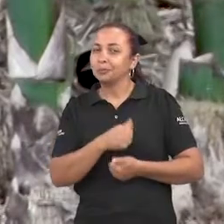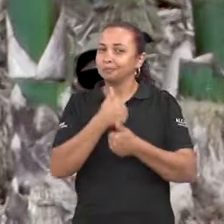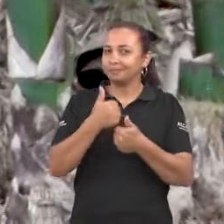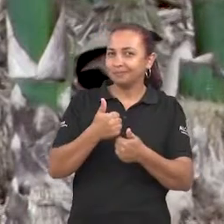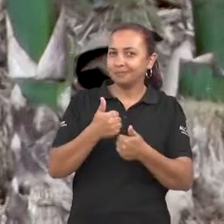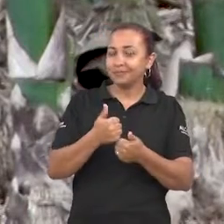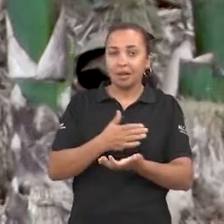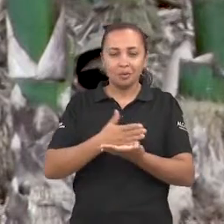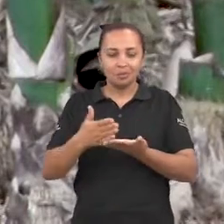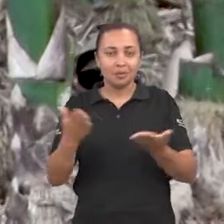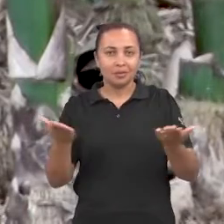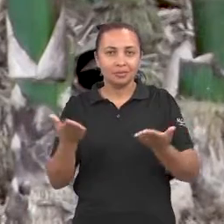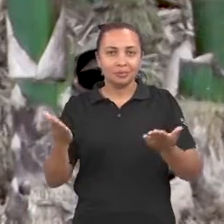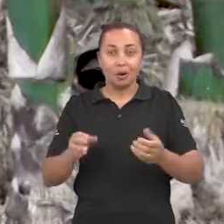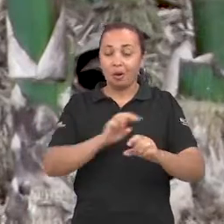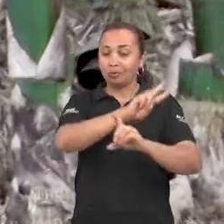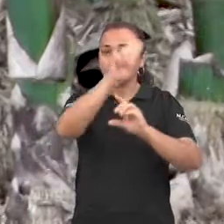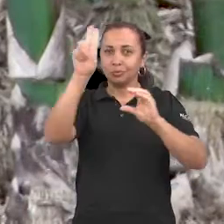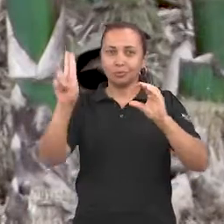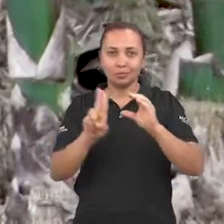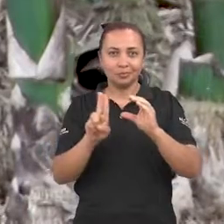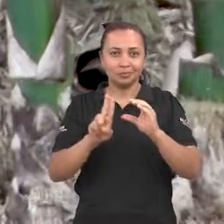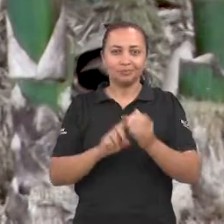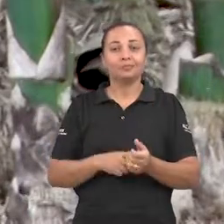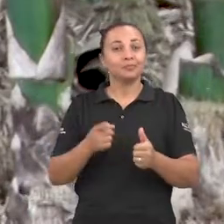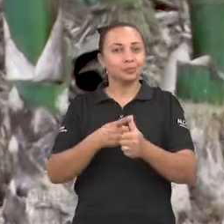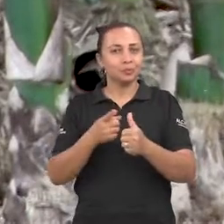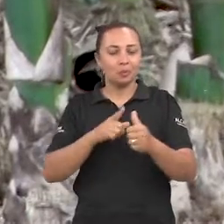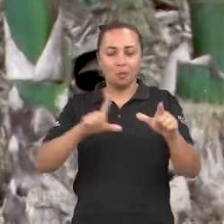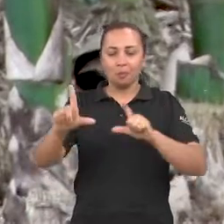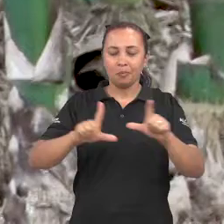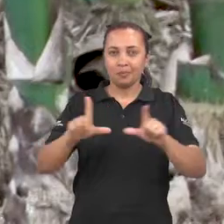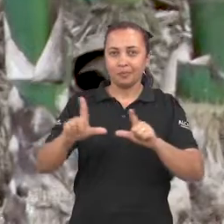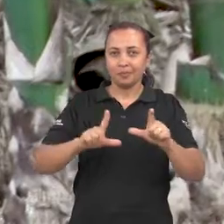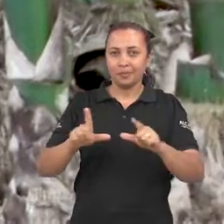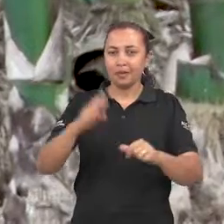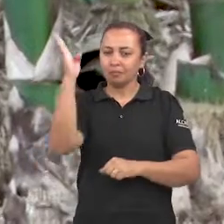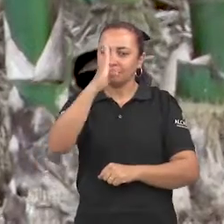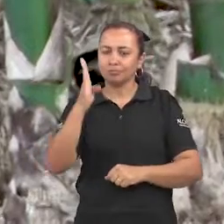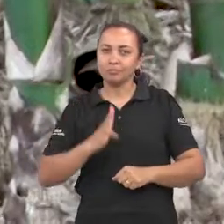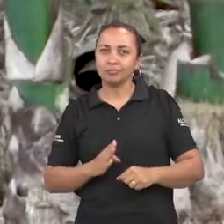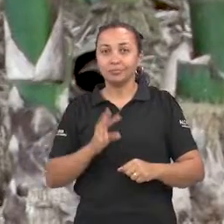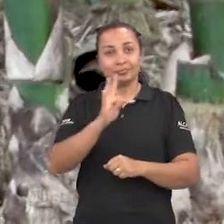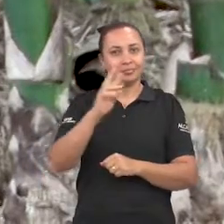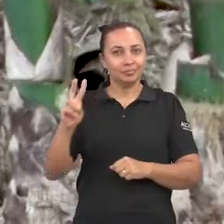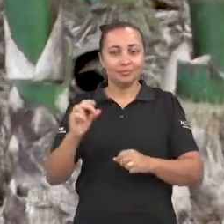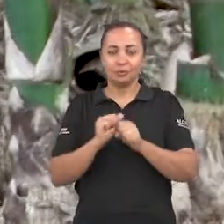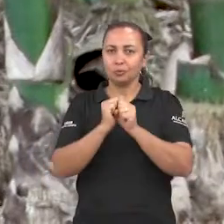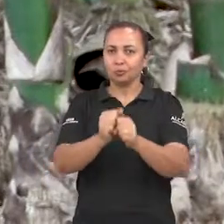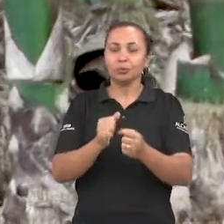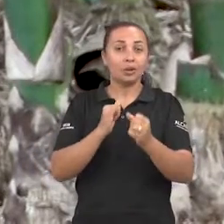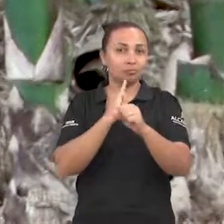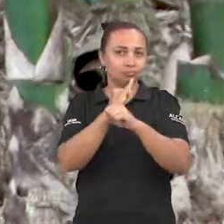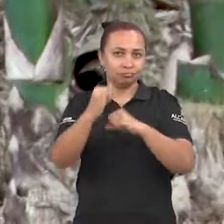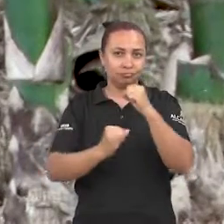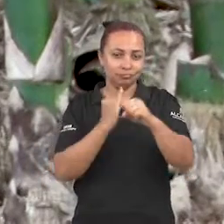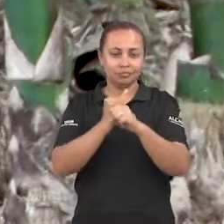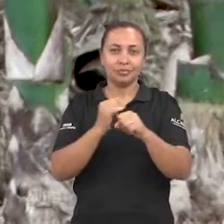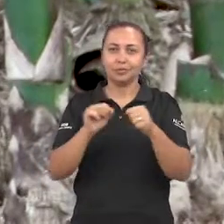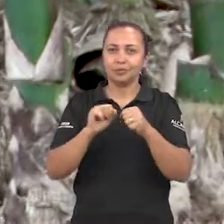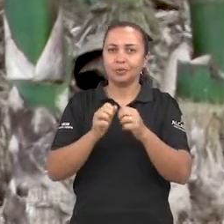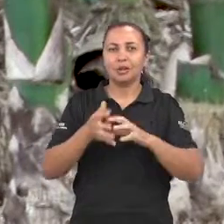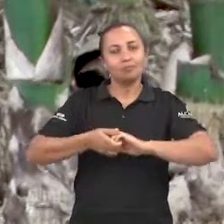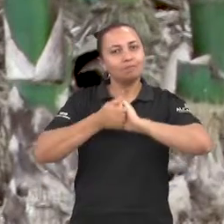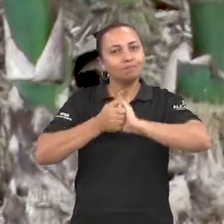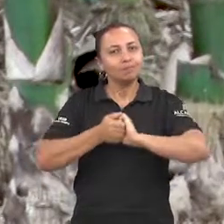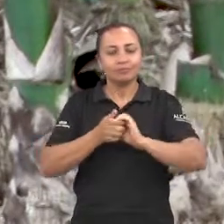Olá, tudo bem? A partir de agora, você acompanha mais um Univerciência, o primeiro programa brasileiro de TV e internet, produzido por